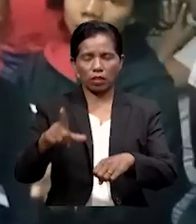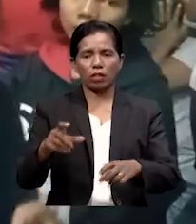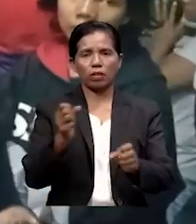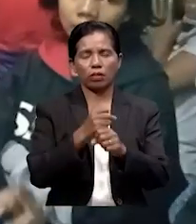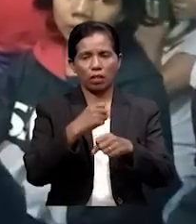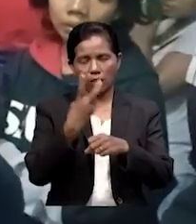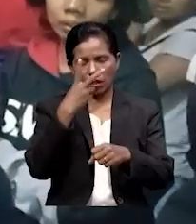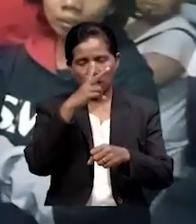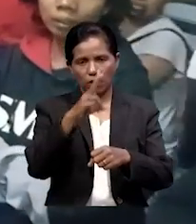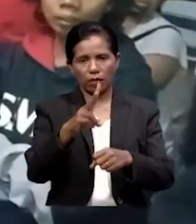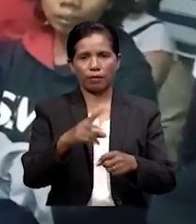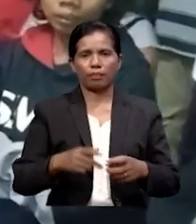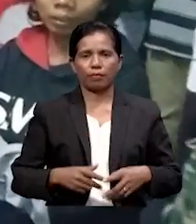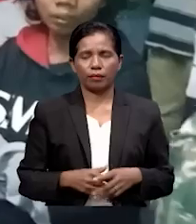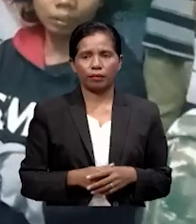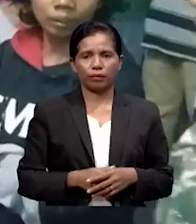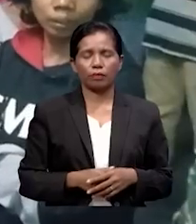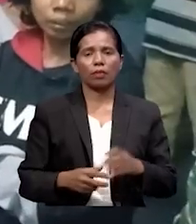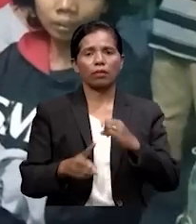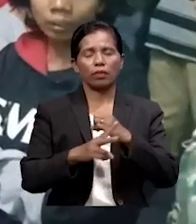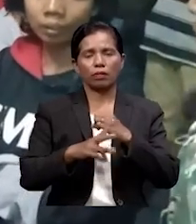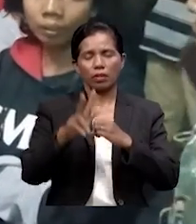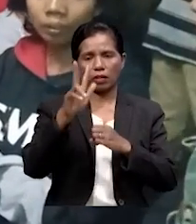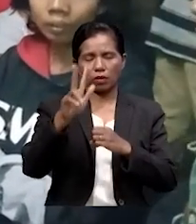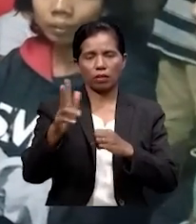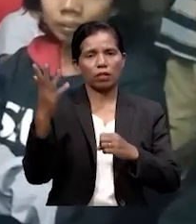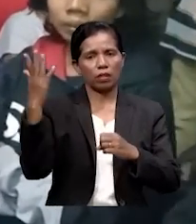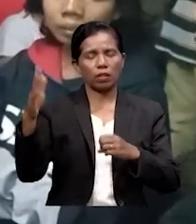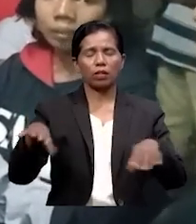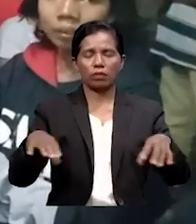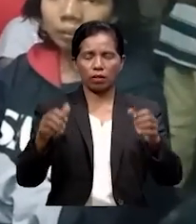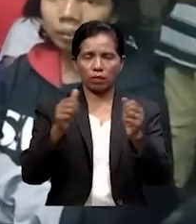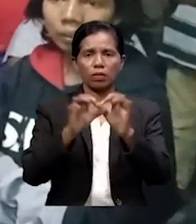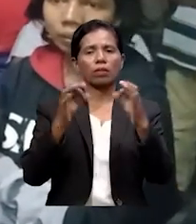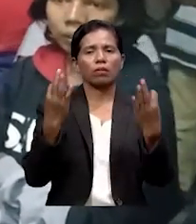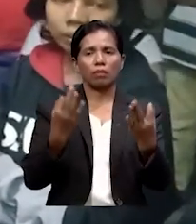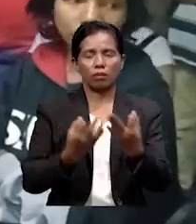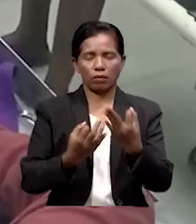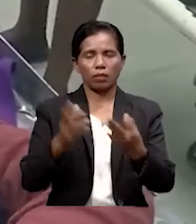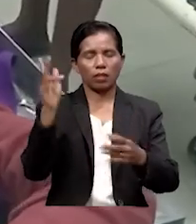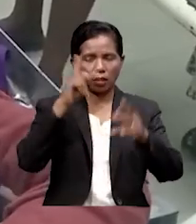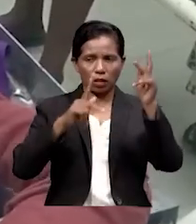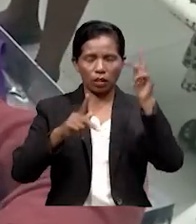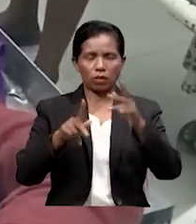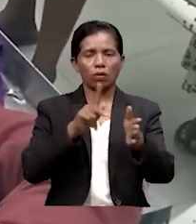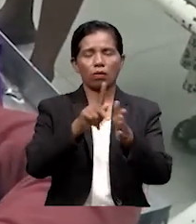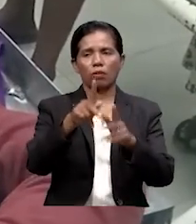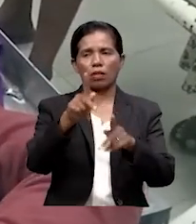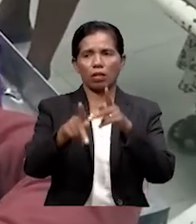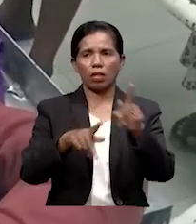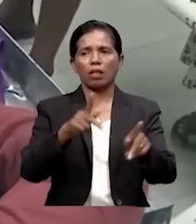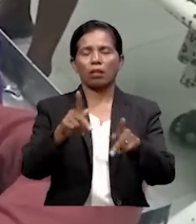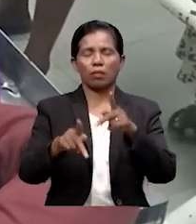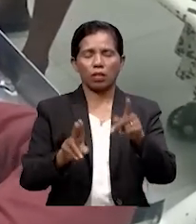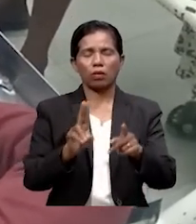ao tratamento intensiva. Vítima na entolo ne se ia relação família, no suspeito ba caso homicídio ne cidadão ne be